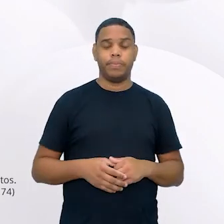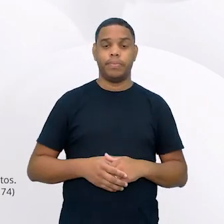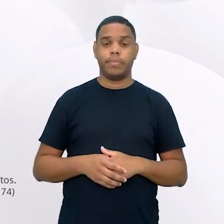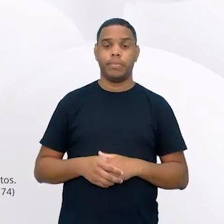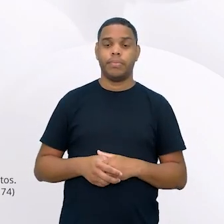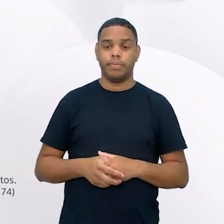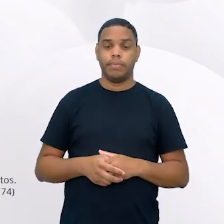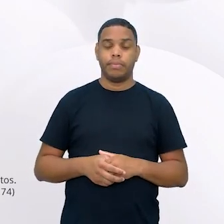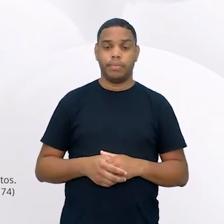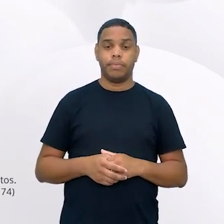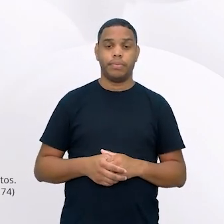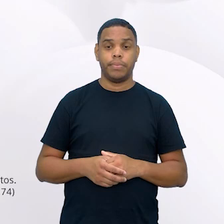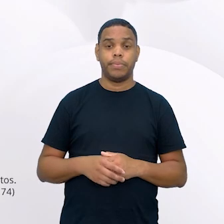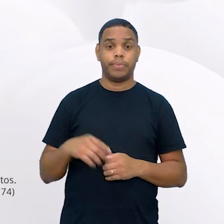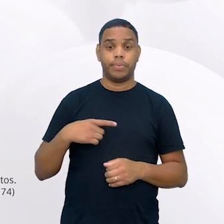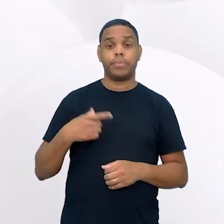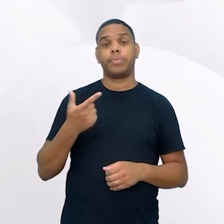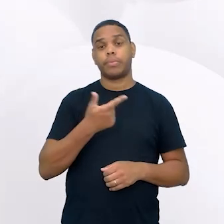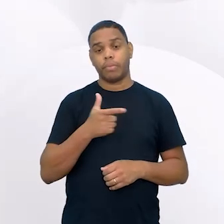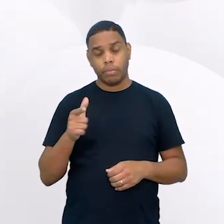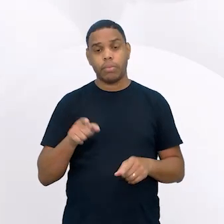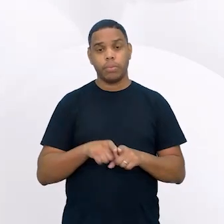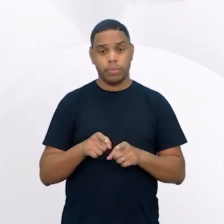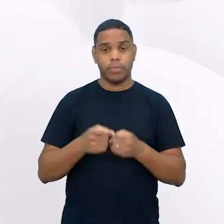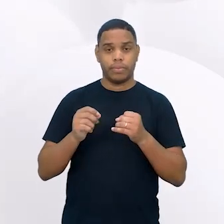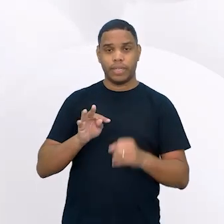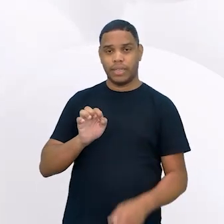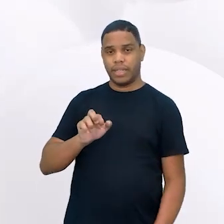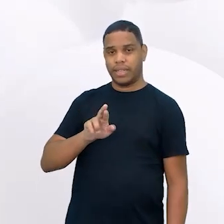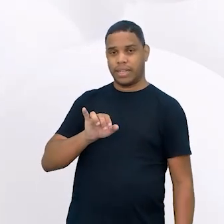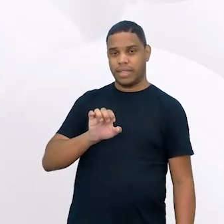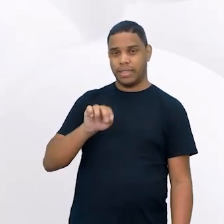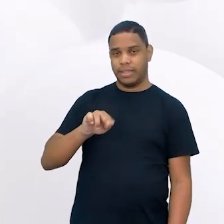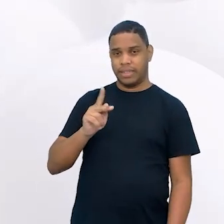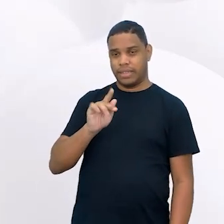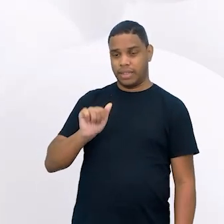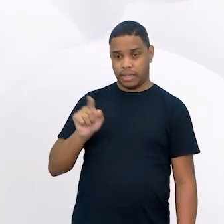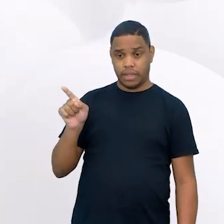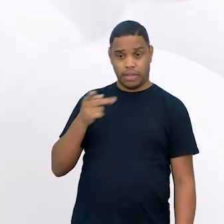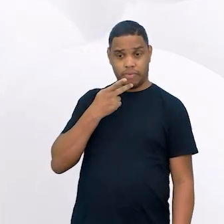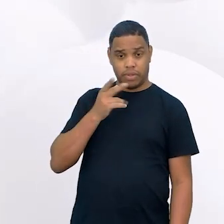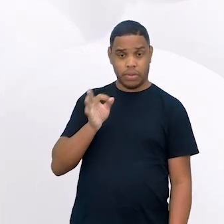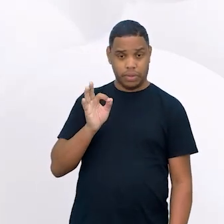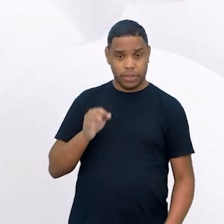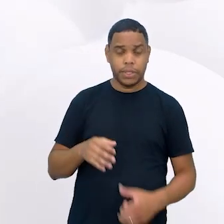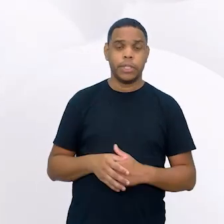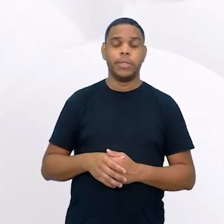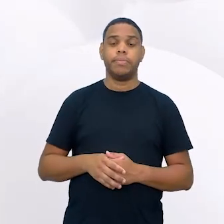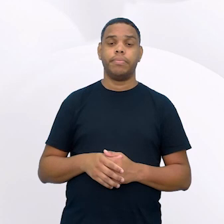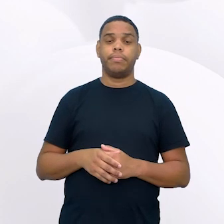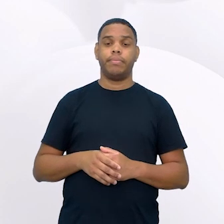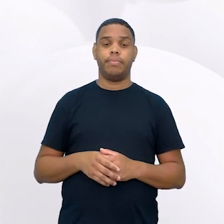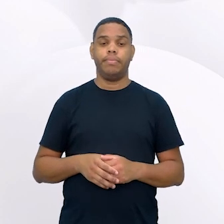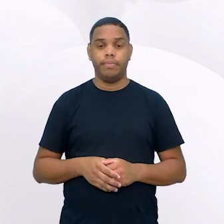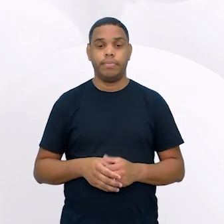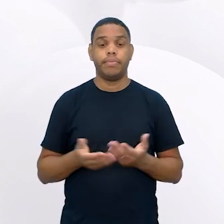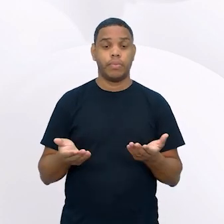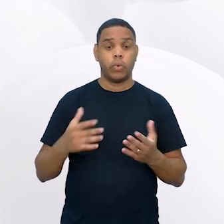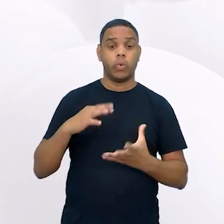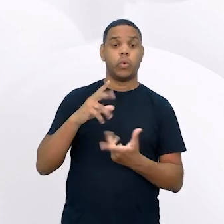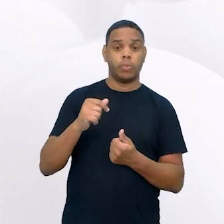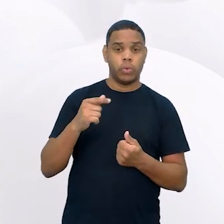aí então a gente vai para uma outra coisa que tem a ver com o que a Terezinha mencionou, que é a independência num mundo que é